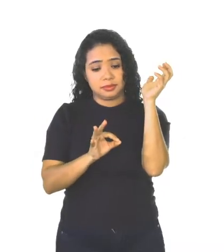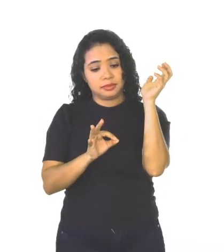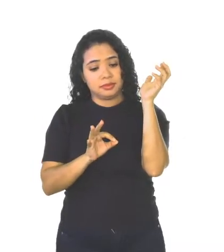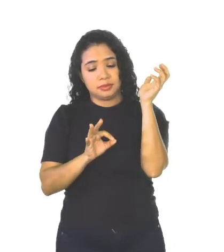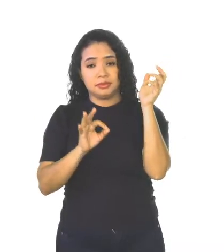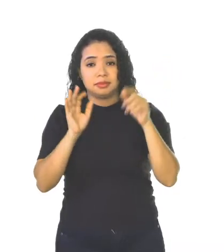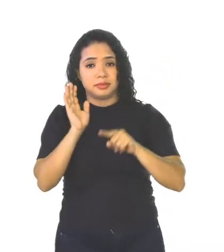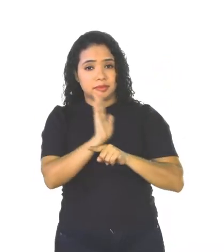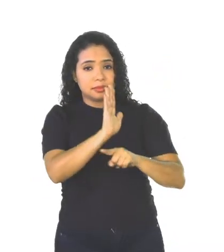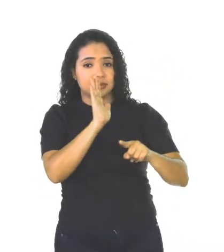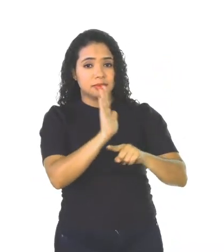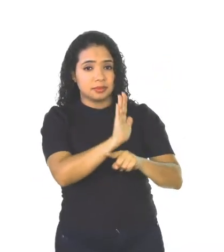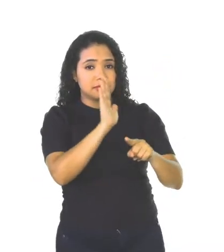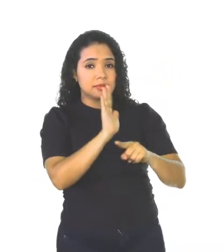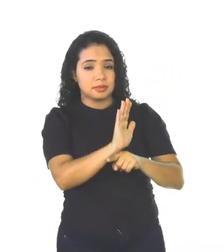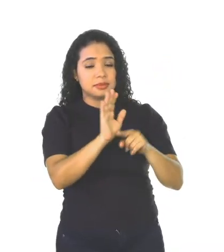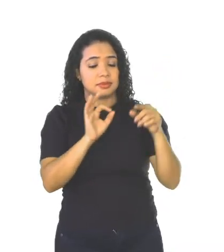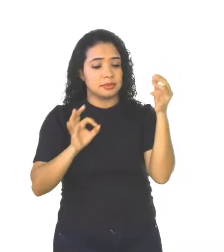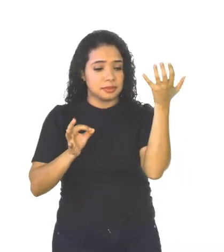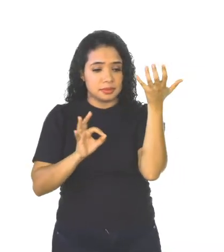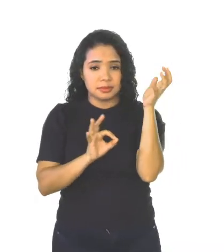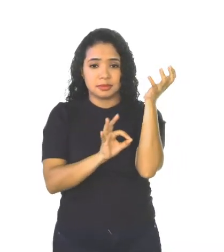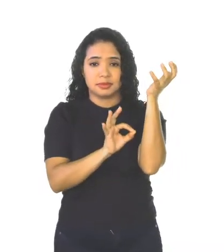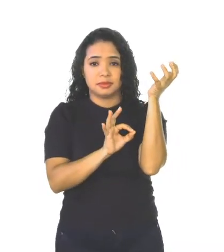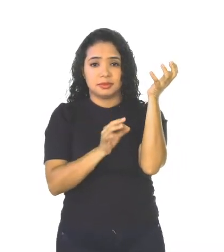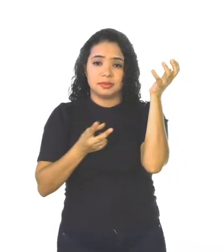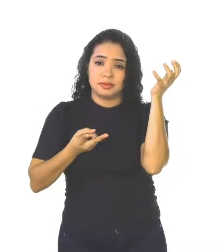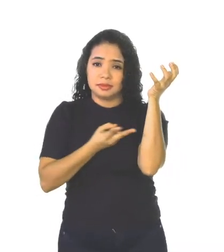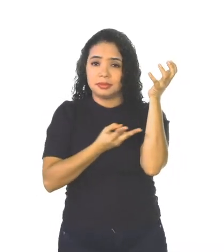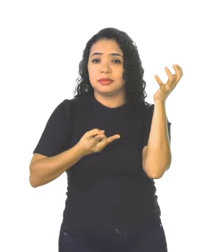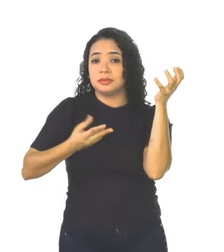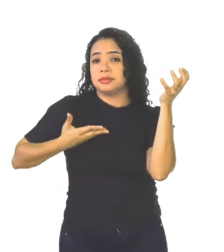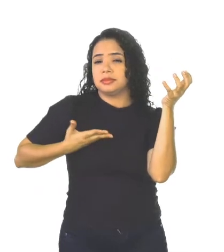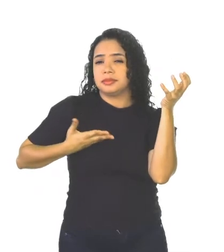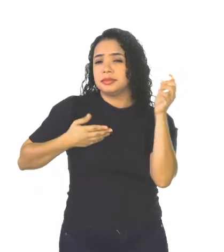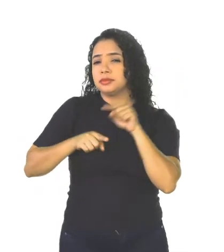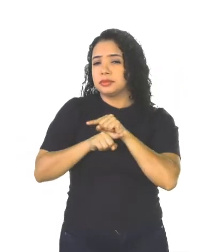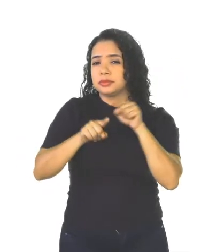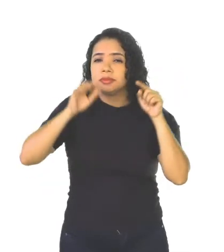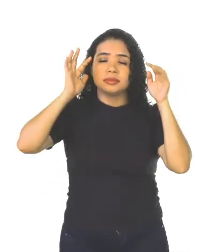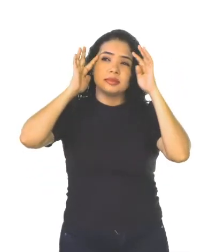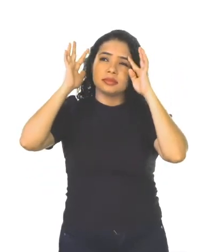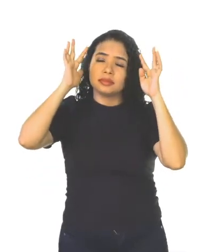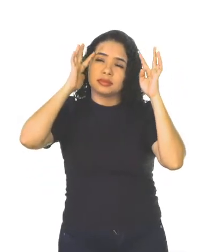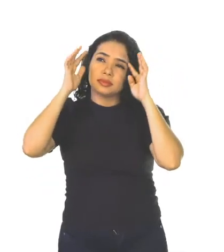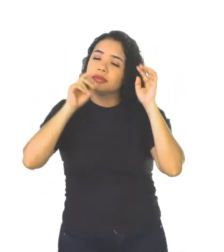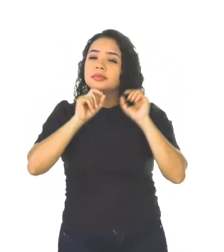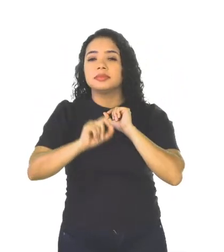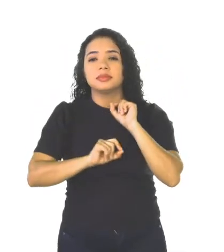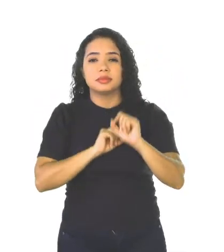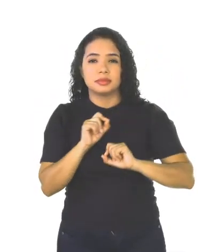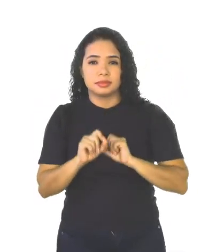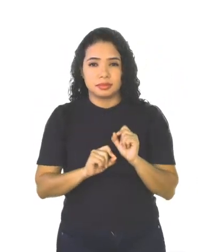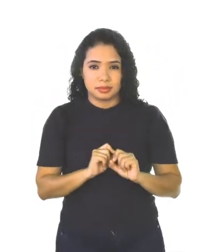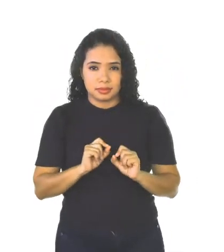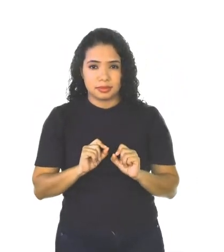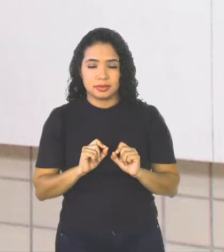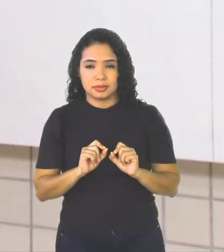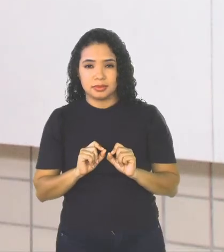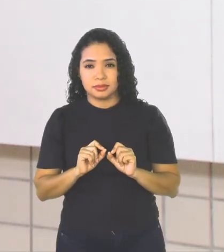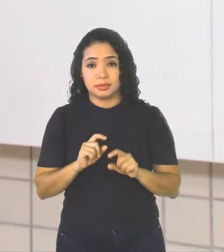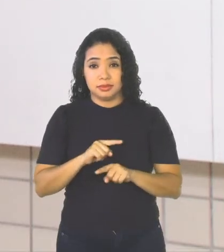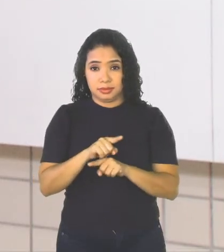girassol? O que você pensa sobre a amizade dos dois? Nós temos aí duas perguntas na questão 9. Você gostou? Isso